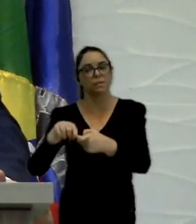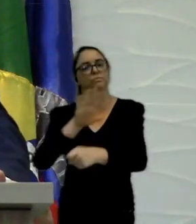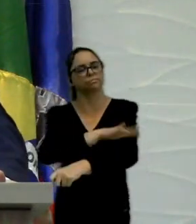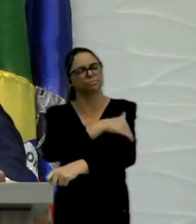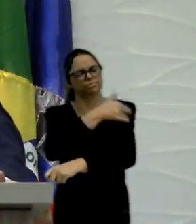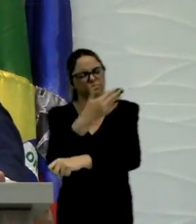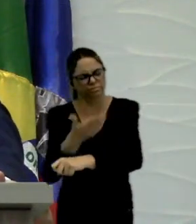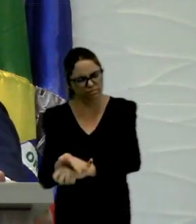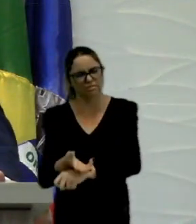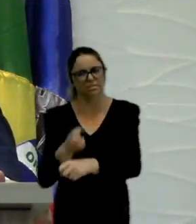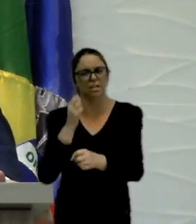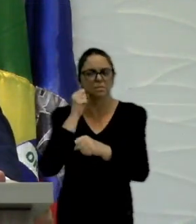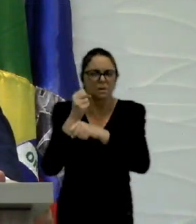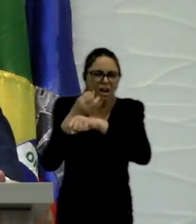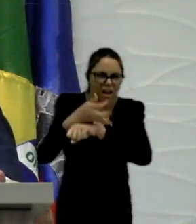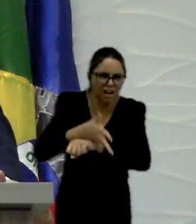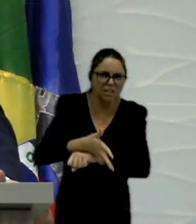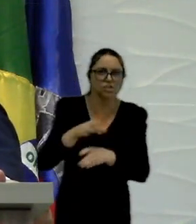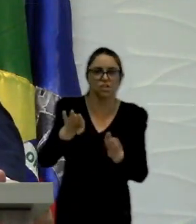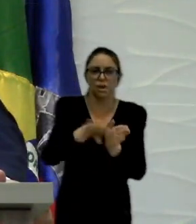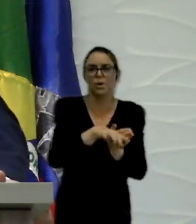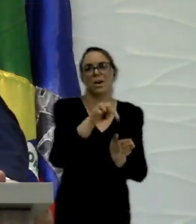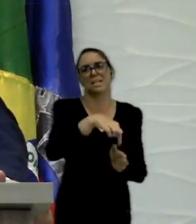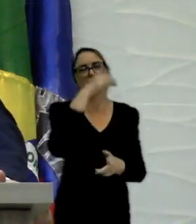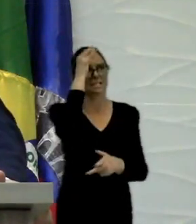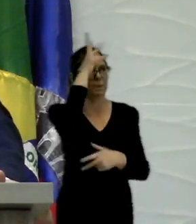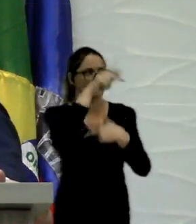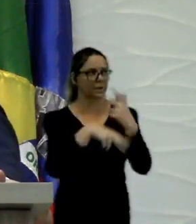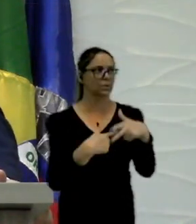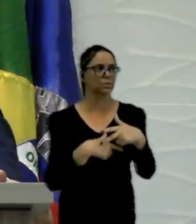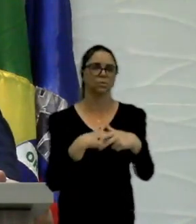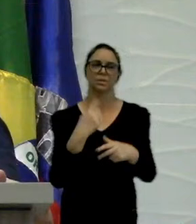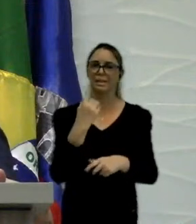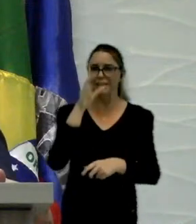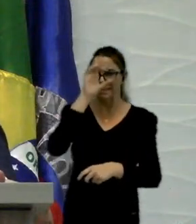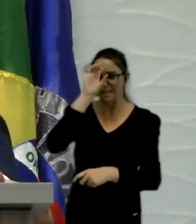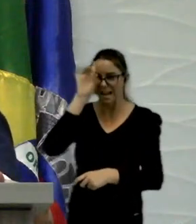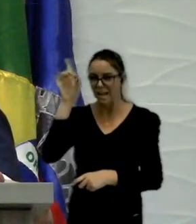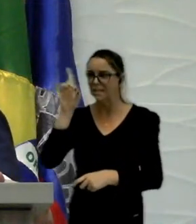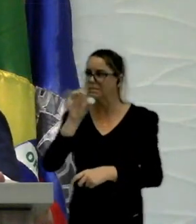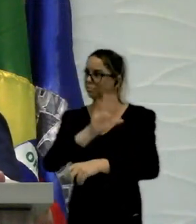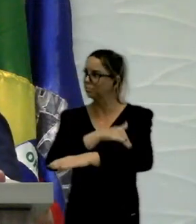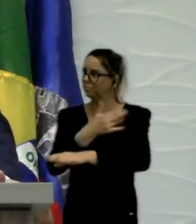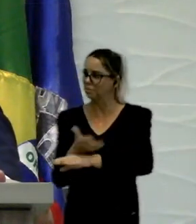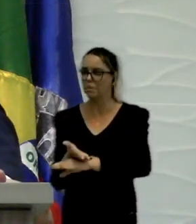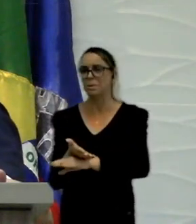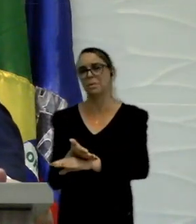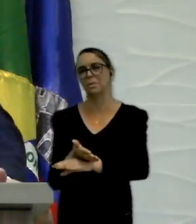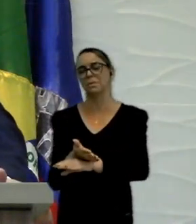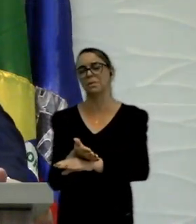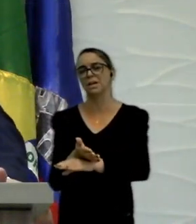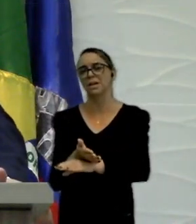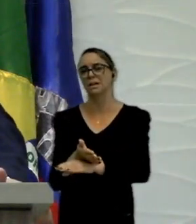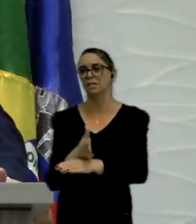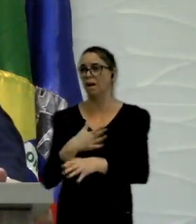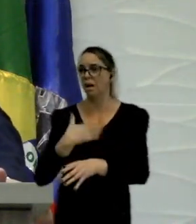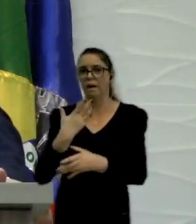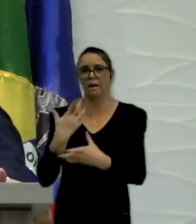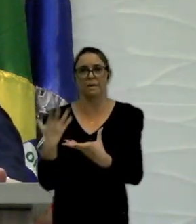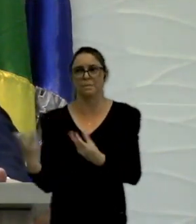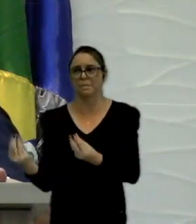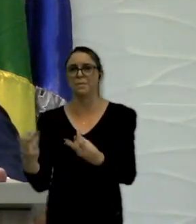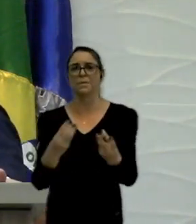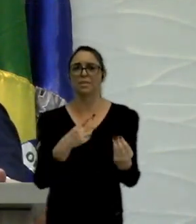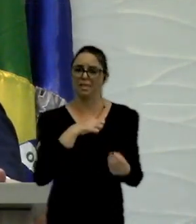da madrugada, de volta no Hospital de São Bento. Tirou durante todo um dia um médico plantonista aqui no hospital, num surto como a gente está de